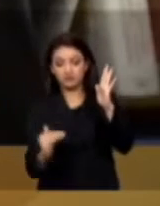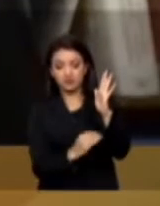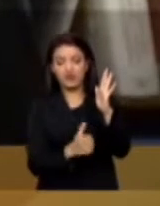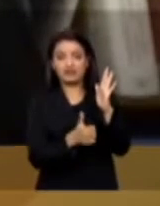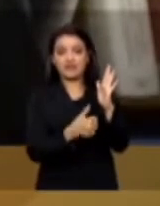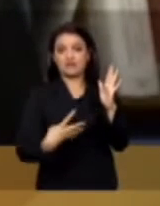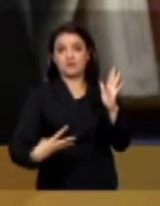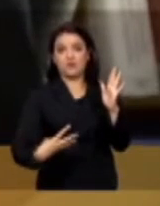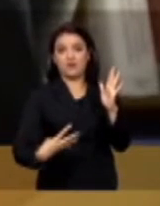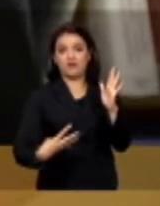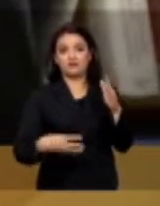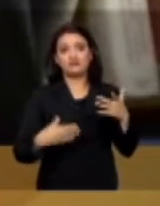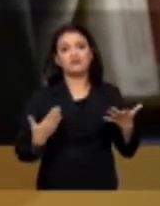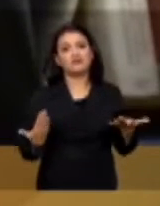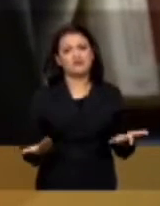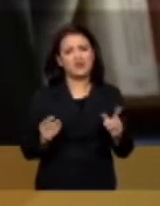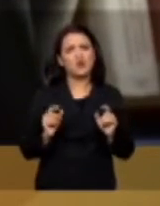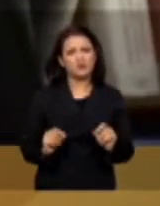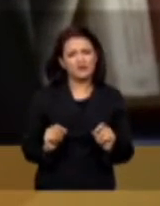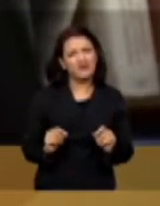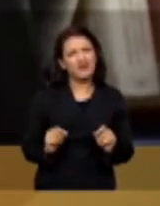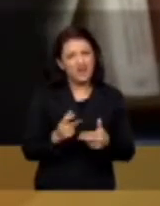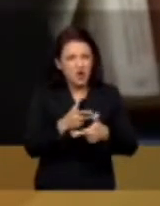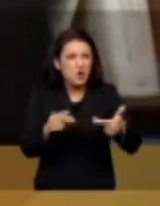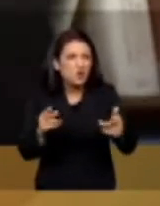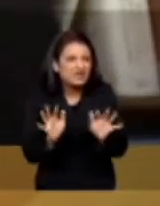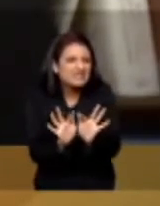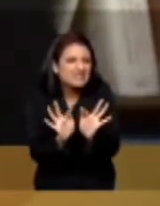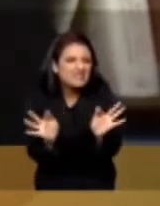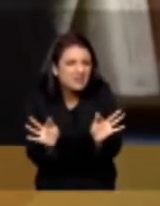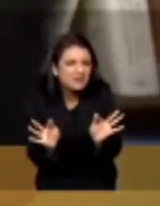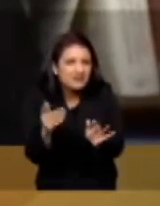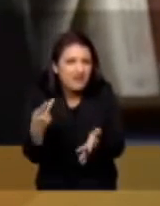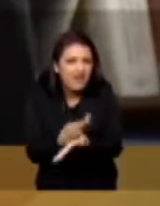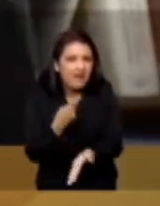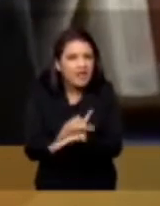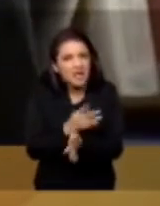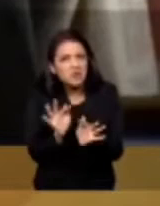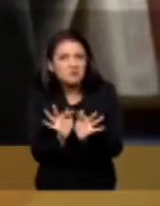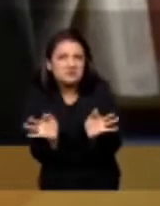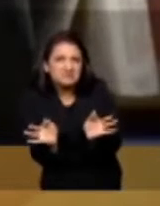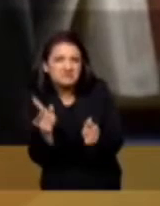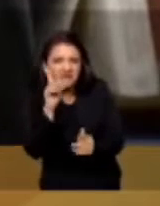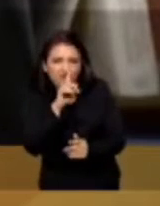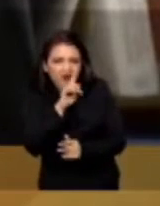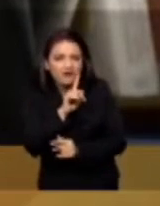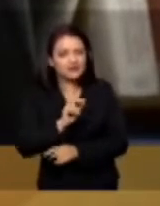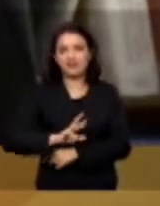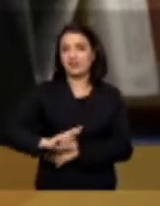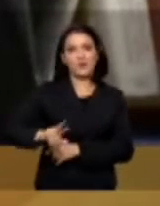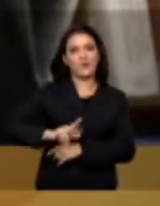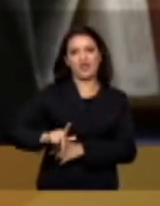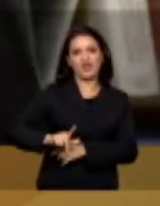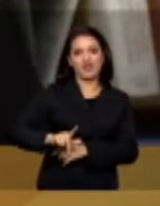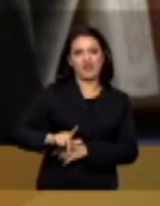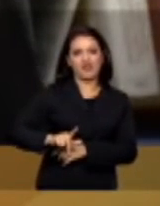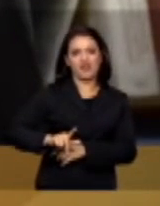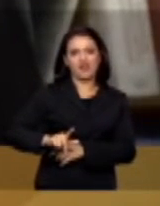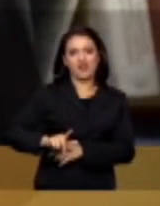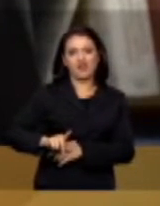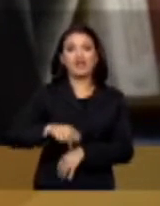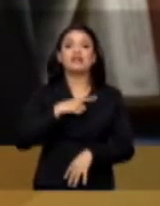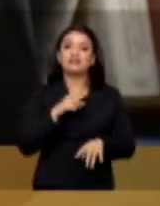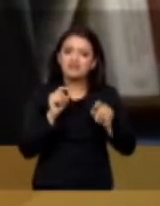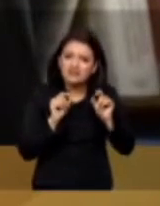ministro, de pecadilhos, data vênia, não concordo que estamos tratando de pecadilhos. Estamos tratando de não de